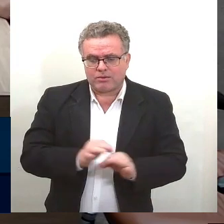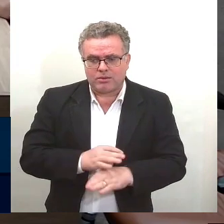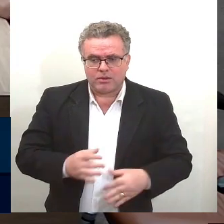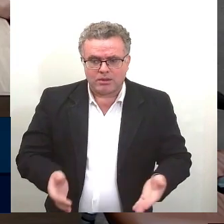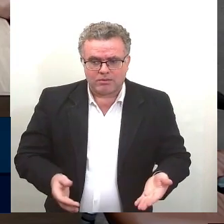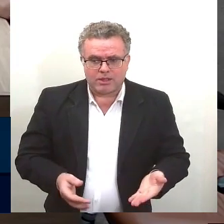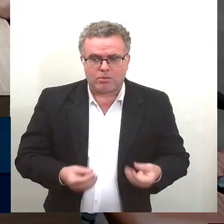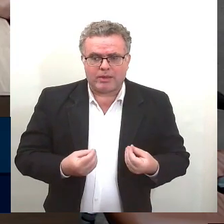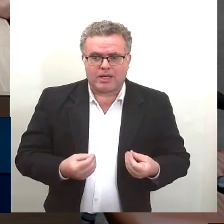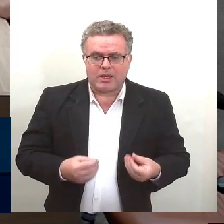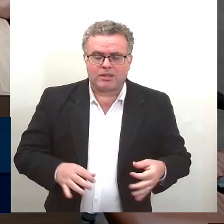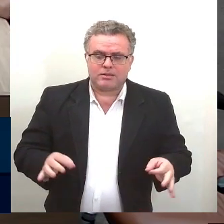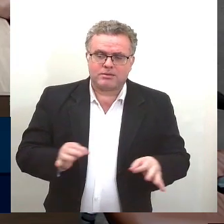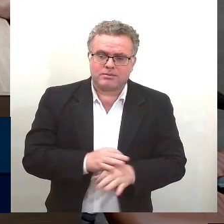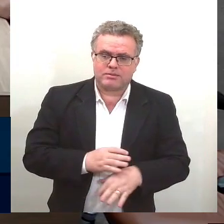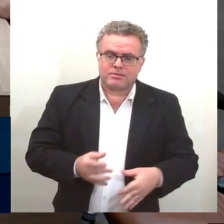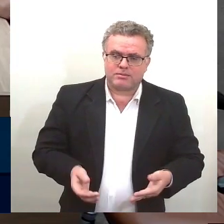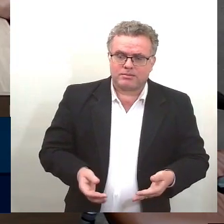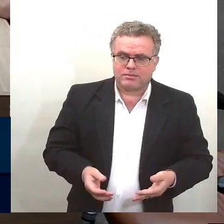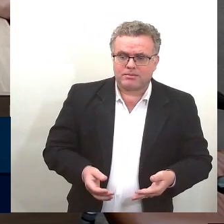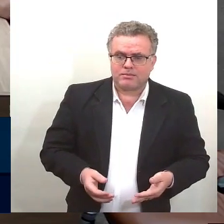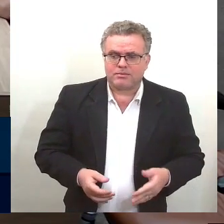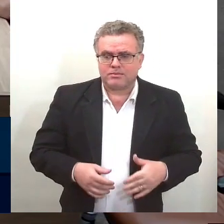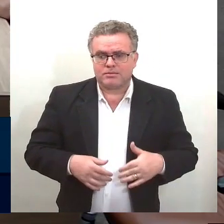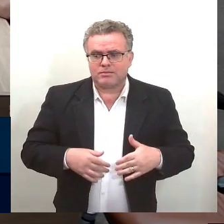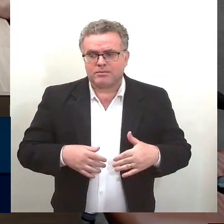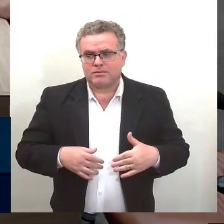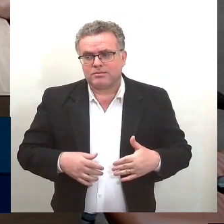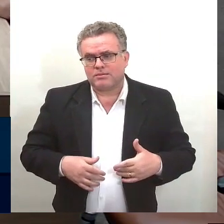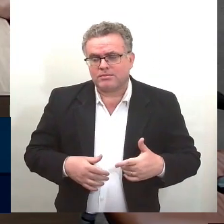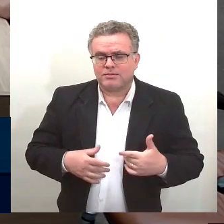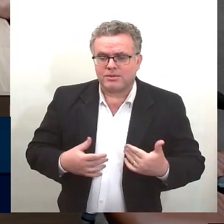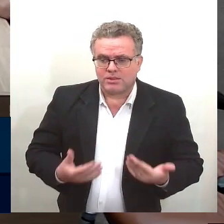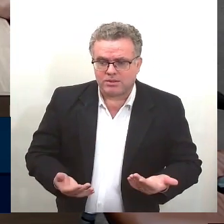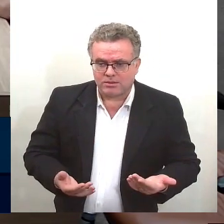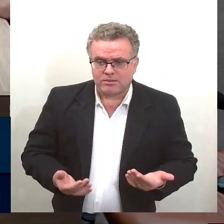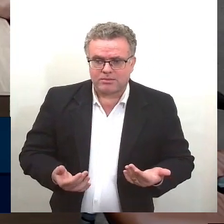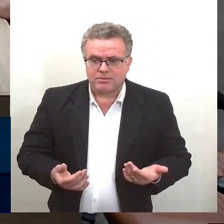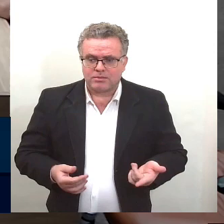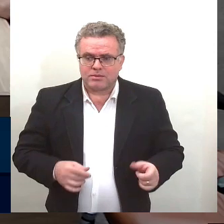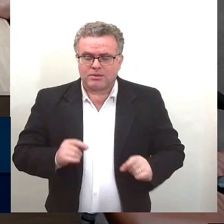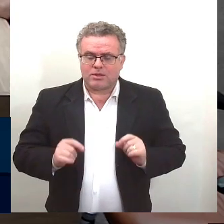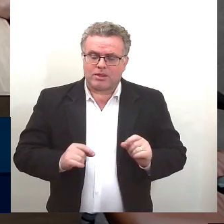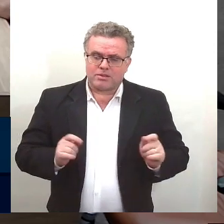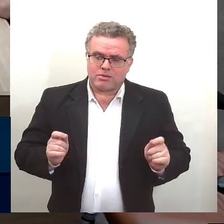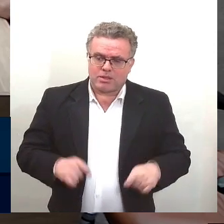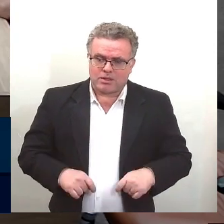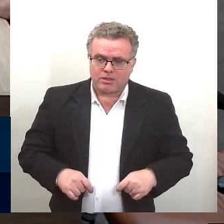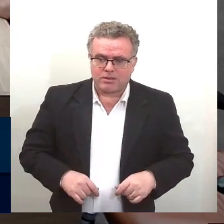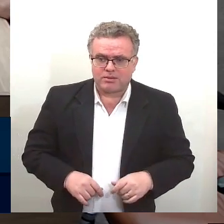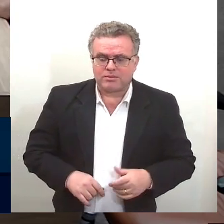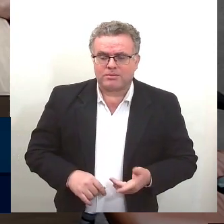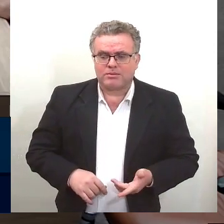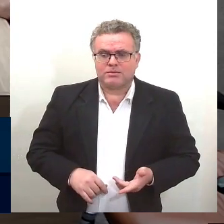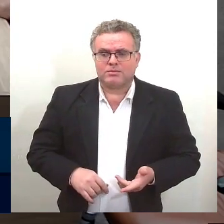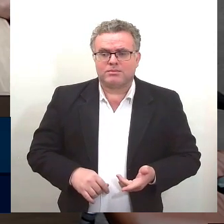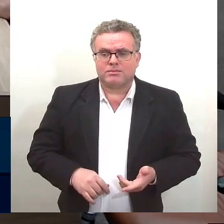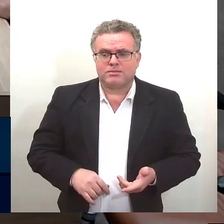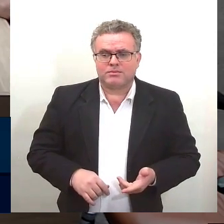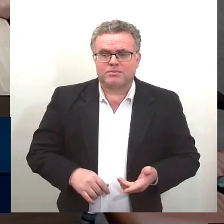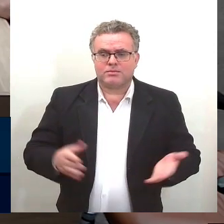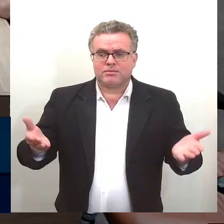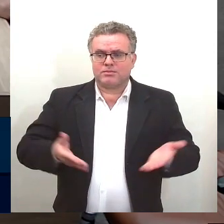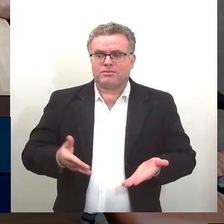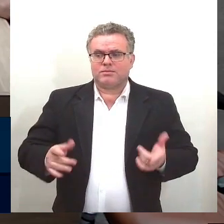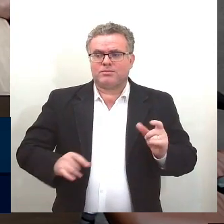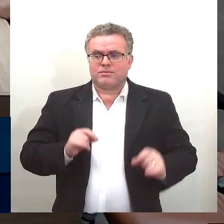Ali a porta de entrada do turismo sergipano pela linha verde. E hoje aquela rodovia está